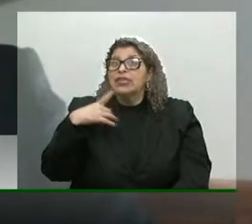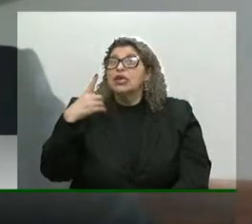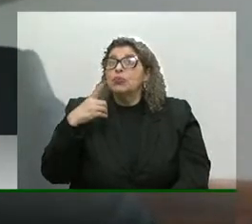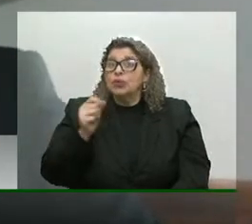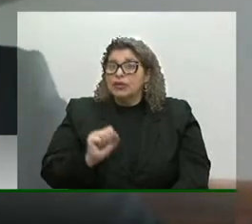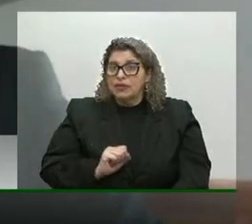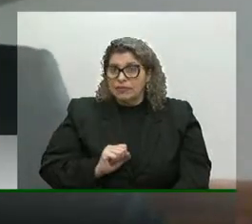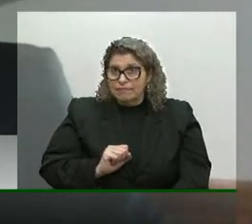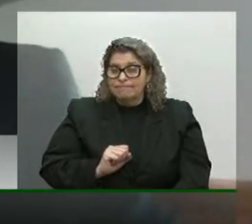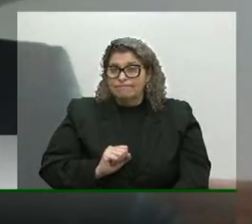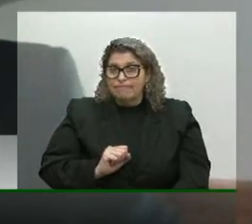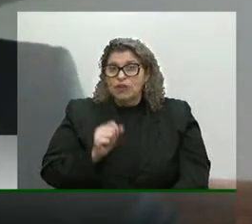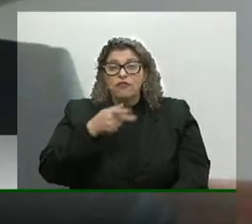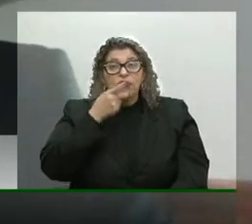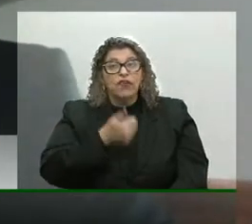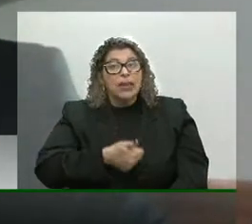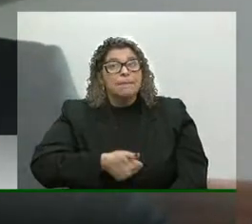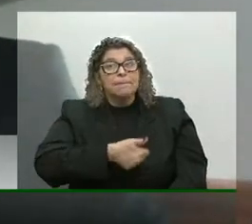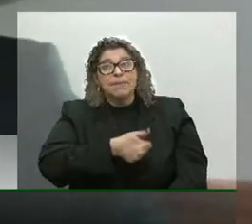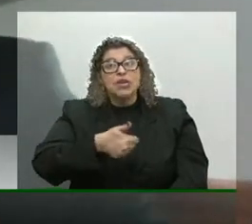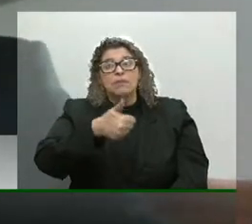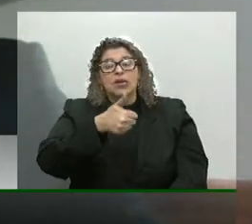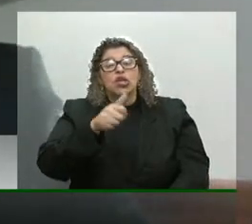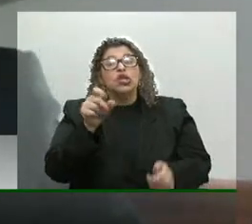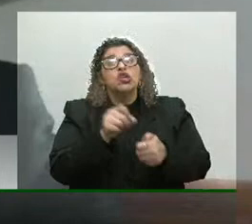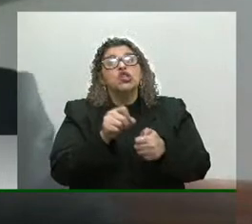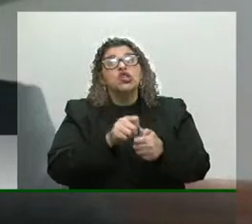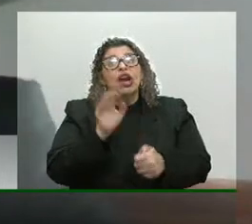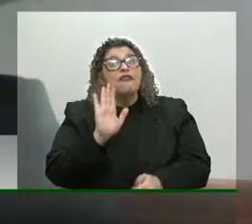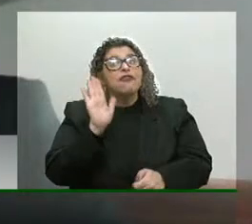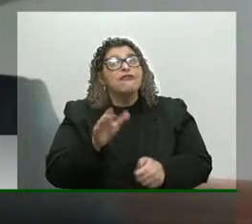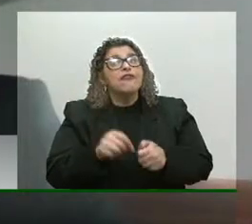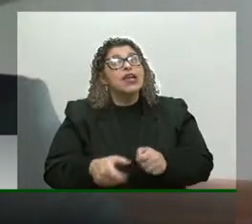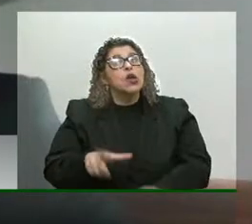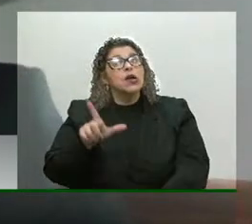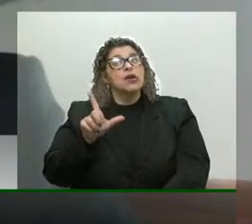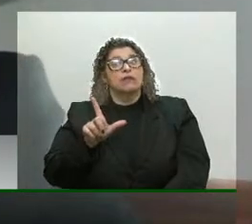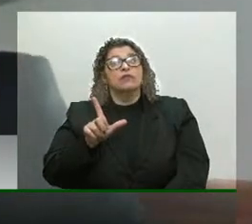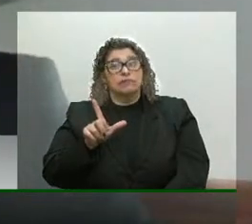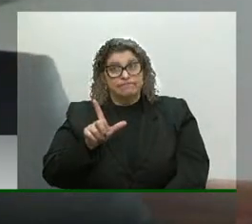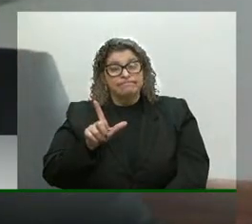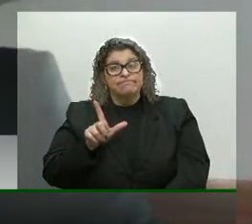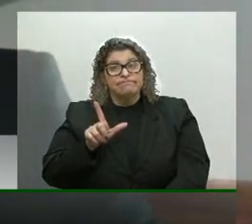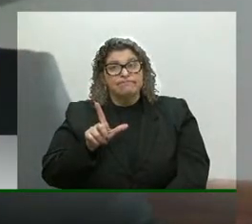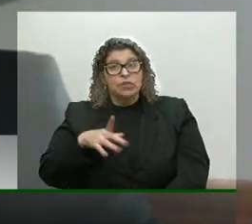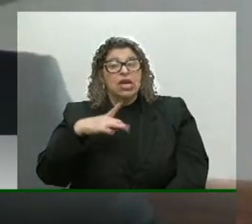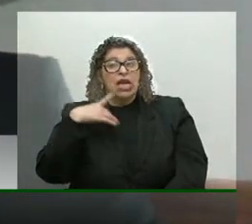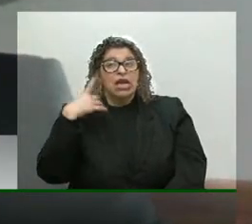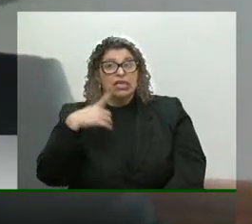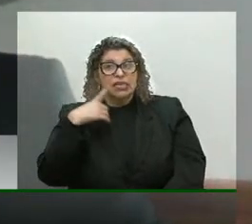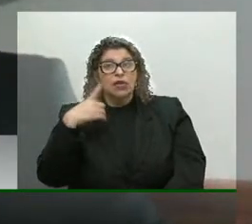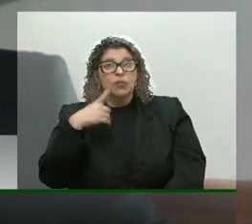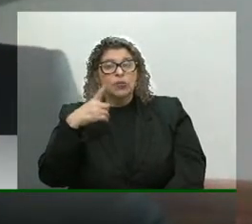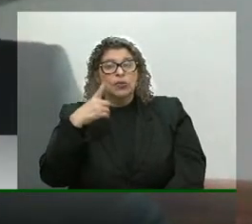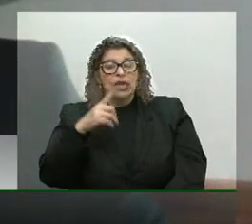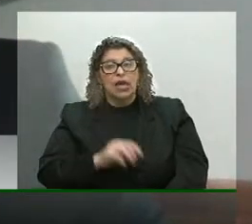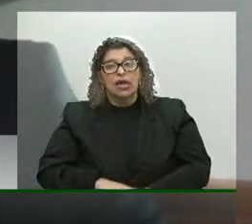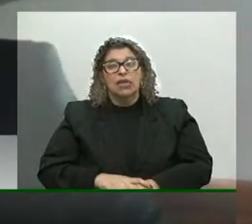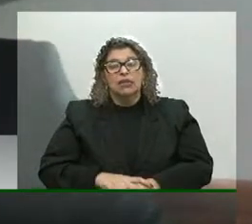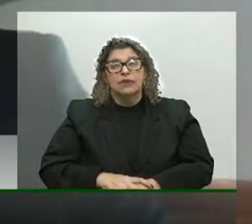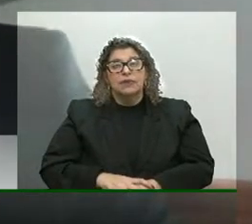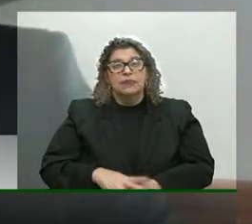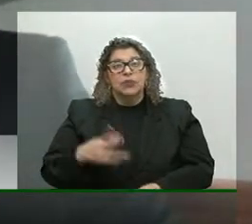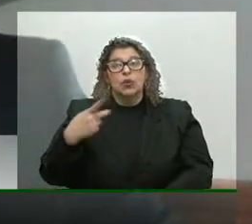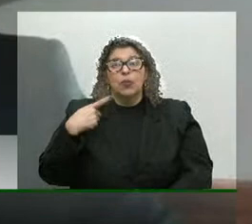deputadas, vamos falar primeiramente do que já foi feito. E aqui está um deputado de uma bancada de oposição,